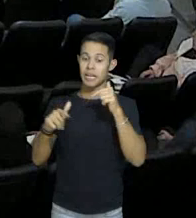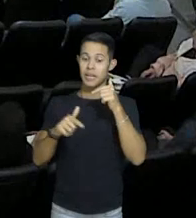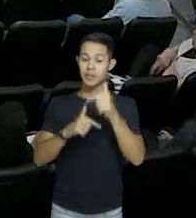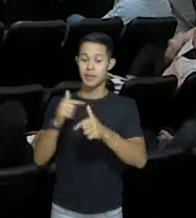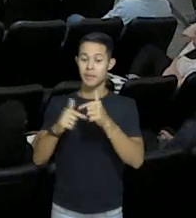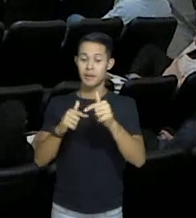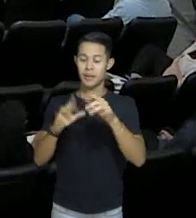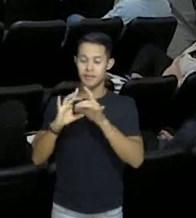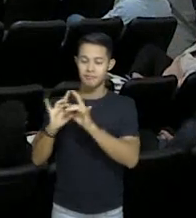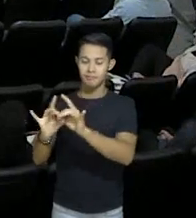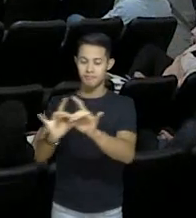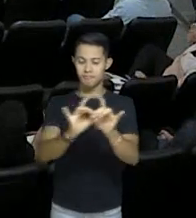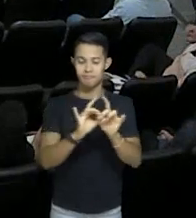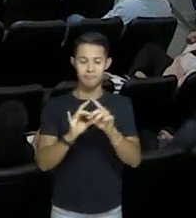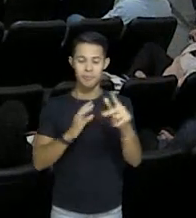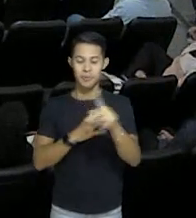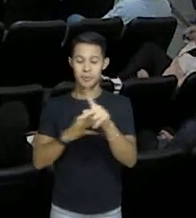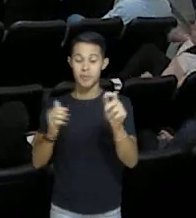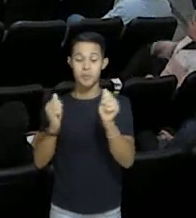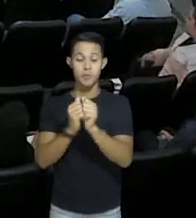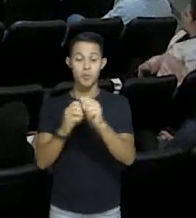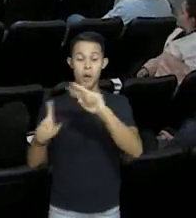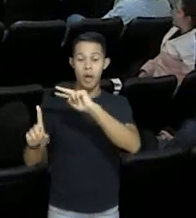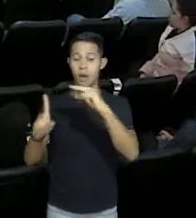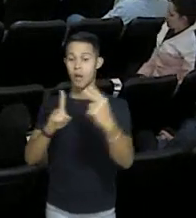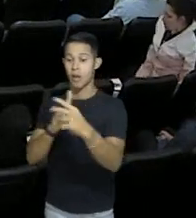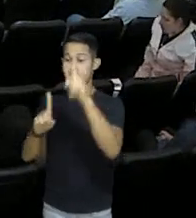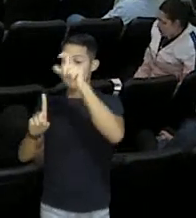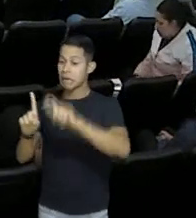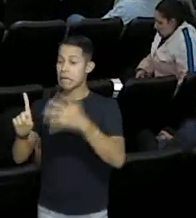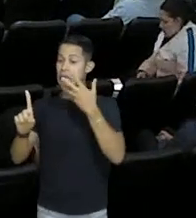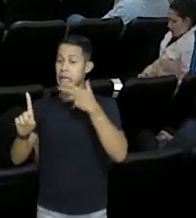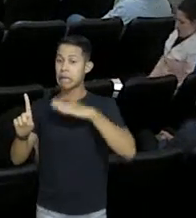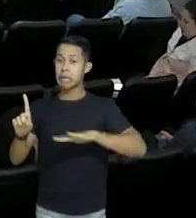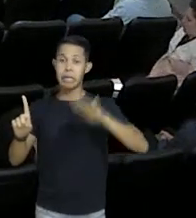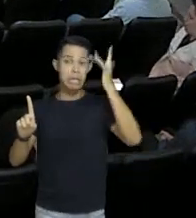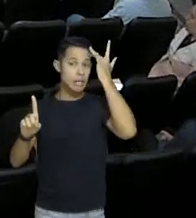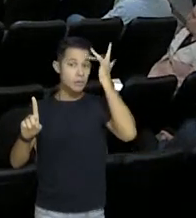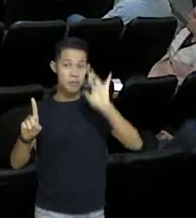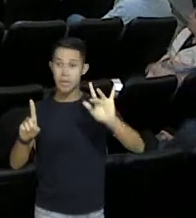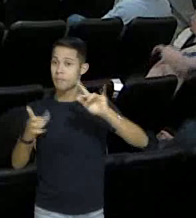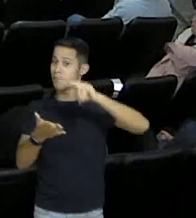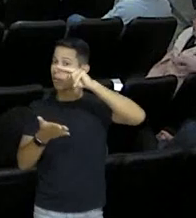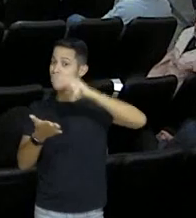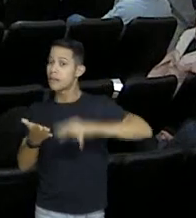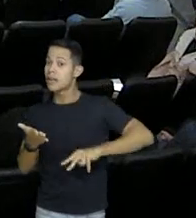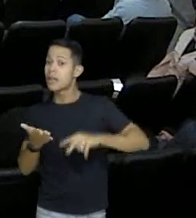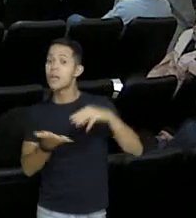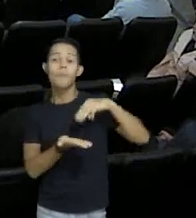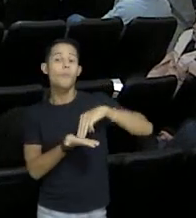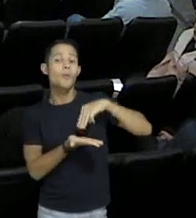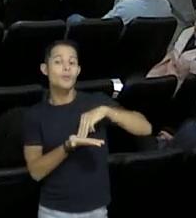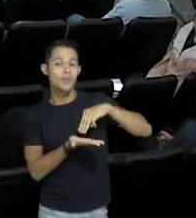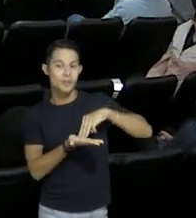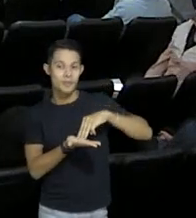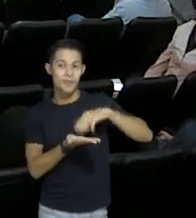outro olhar com aquela criança que não sabia ler, por que ela não sabia ler, e assim foi. E